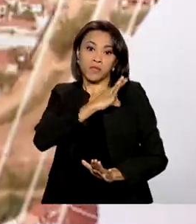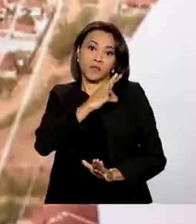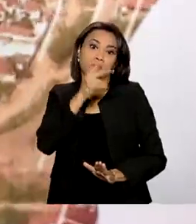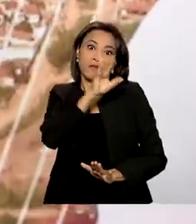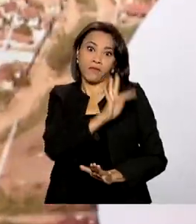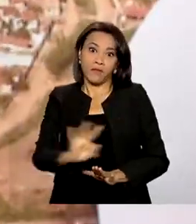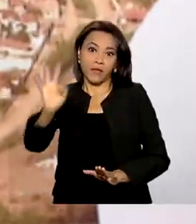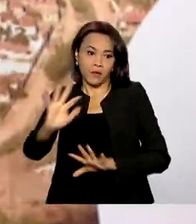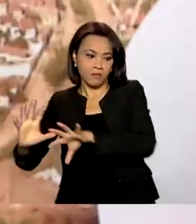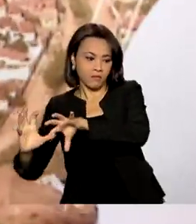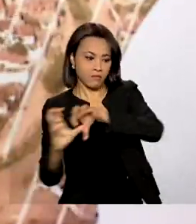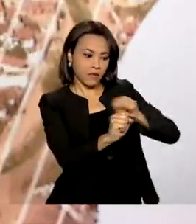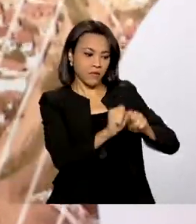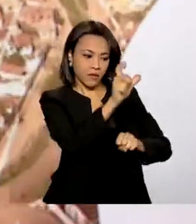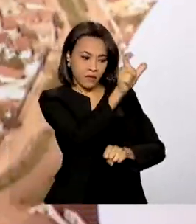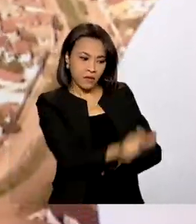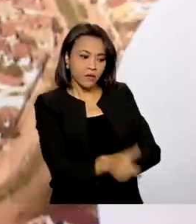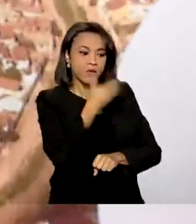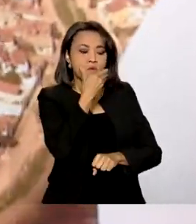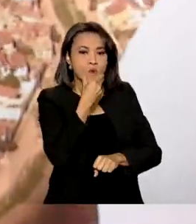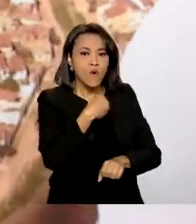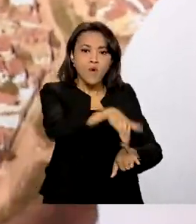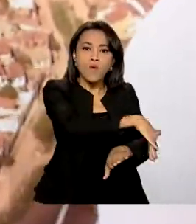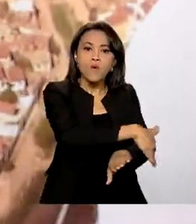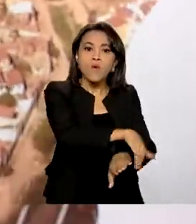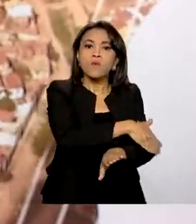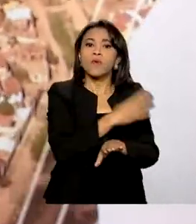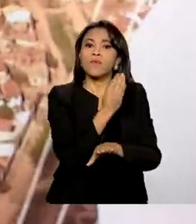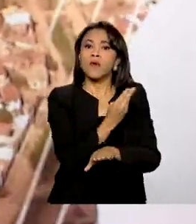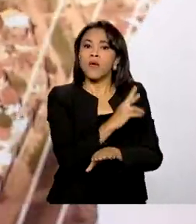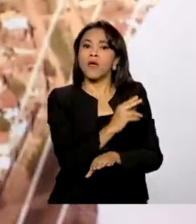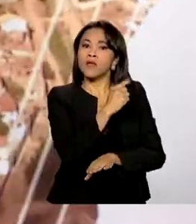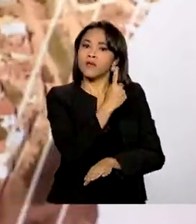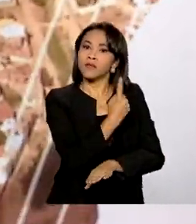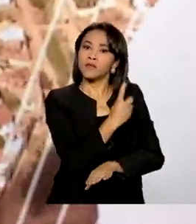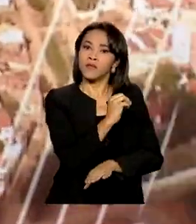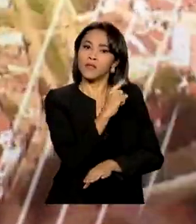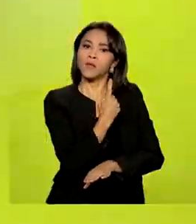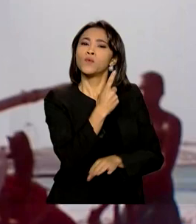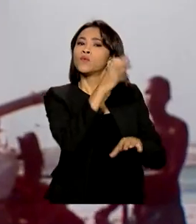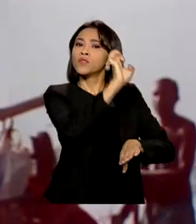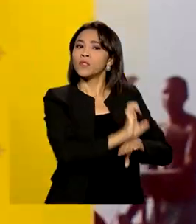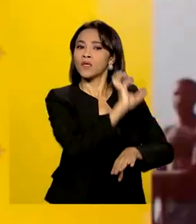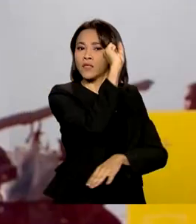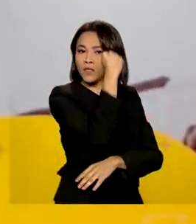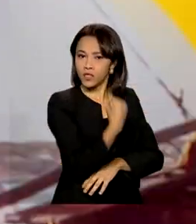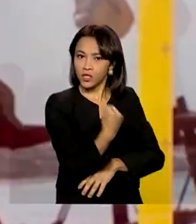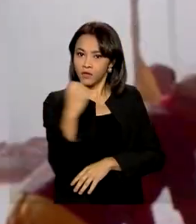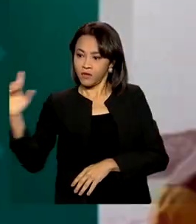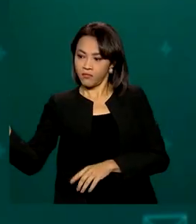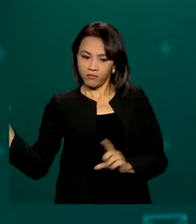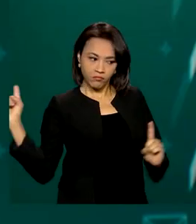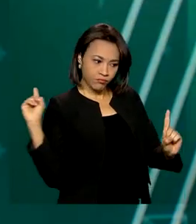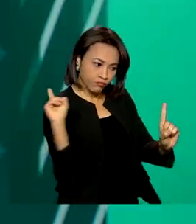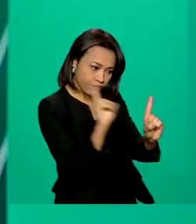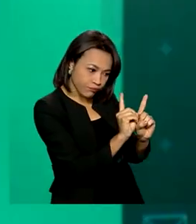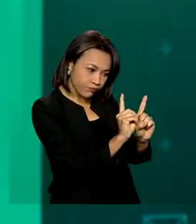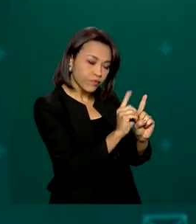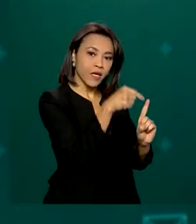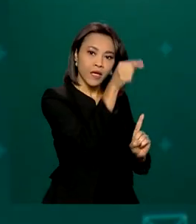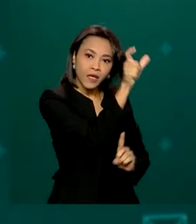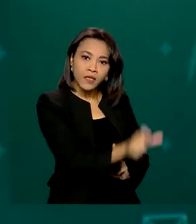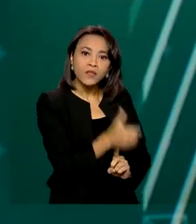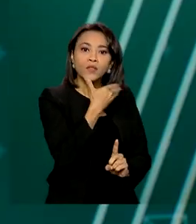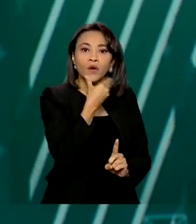prendendo um homem numa viatura esfumaçada no trecho da br-101 em Sergipe após a abordagem o homem Genivaldo